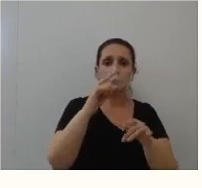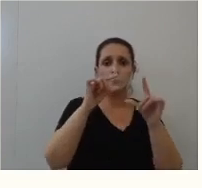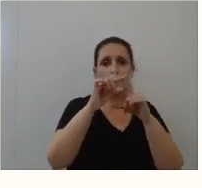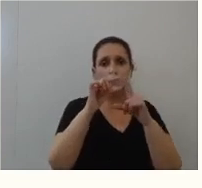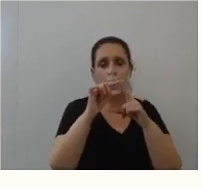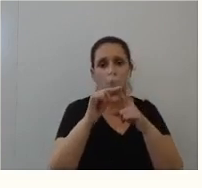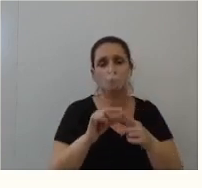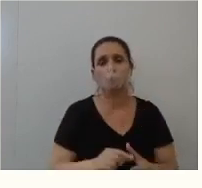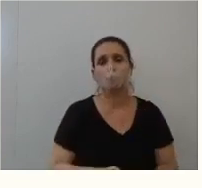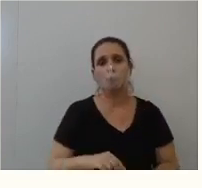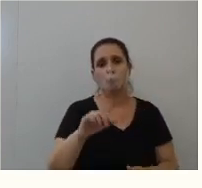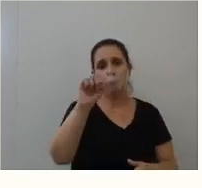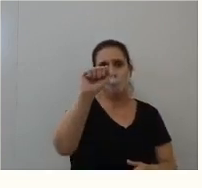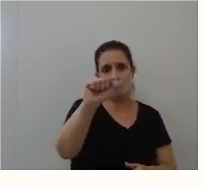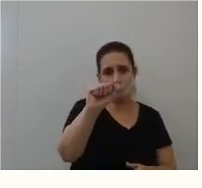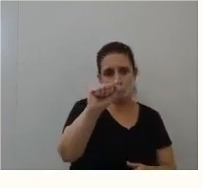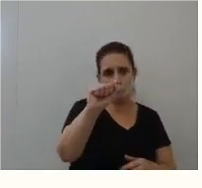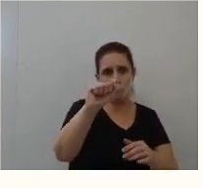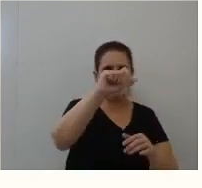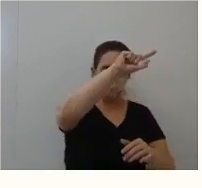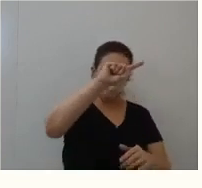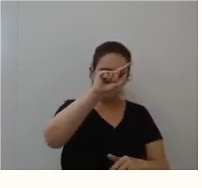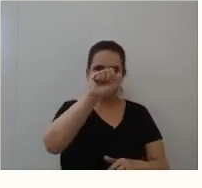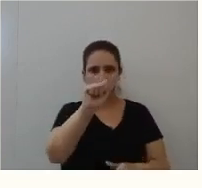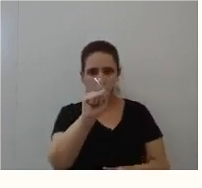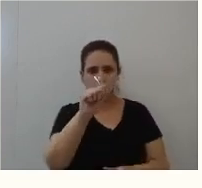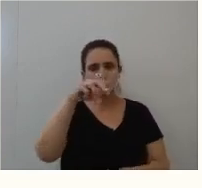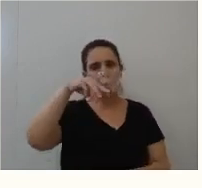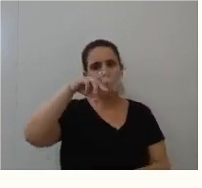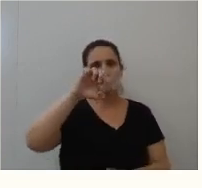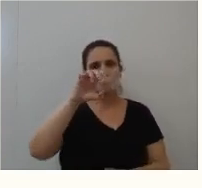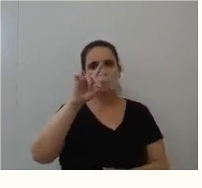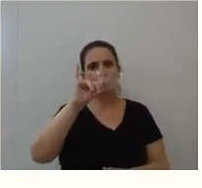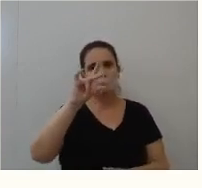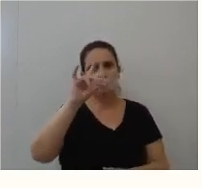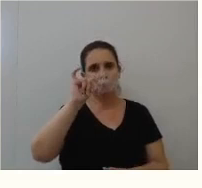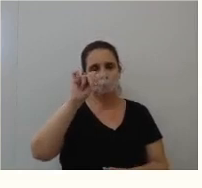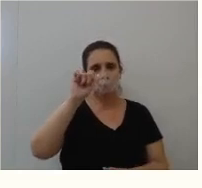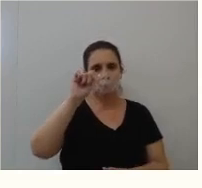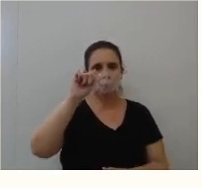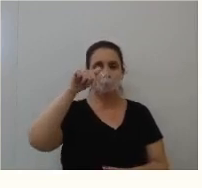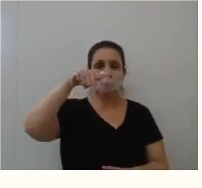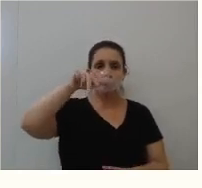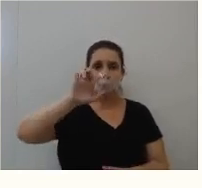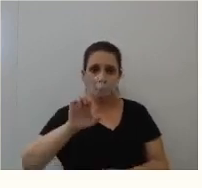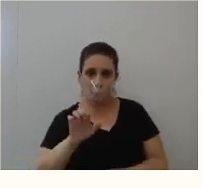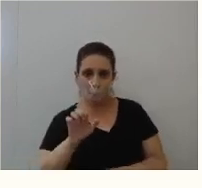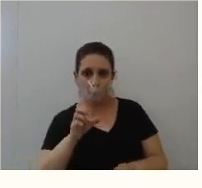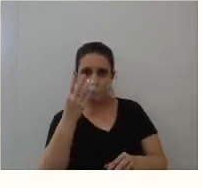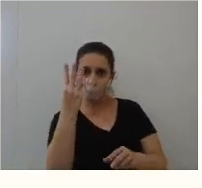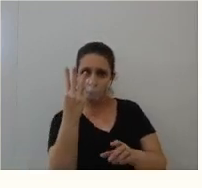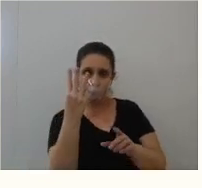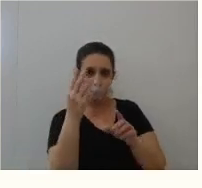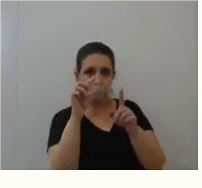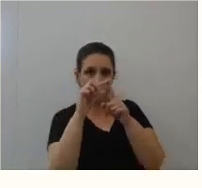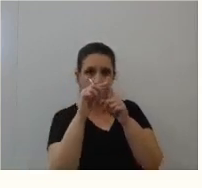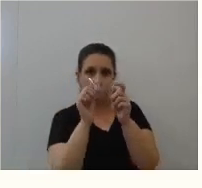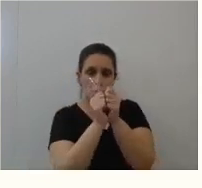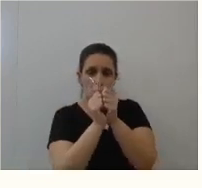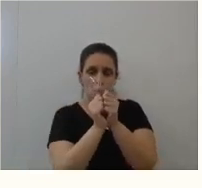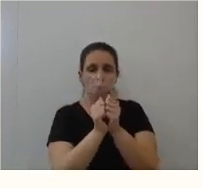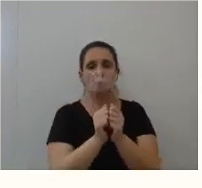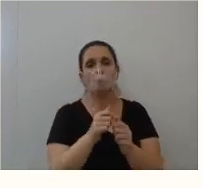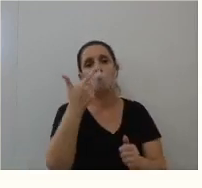palavrinha, tá vendo? Ó, o a com a crase, né? Medida e o que com valor de conjunção proporcional.